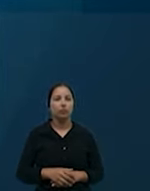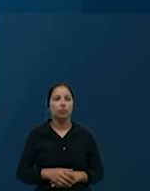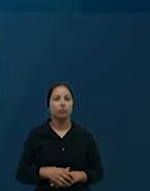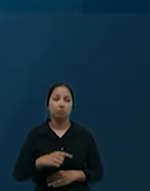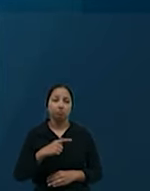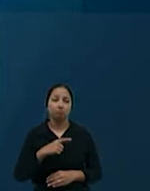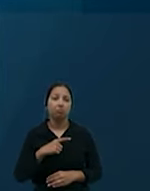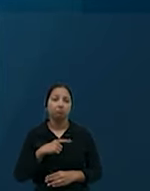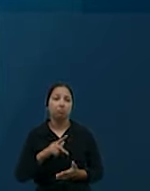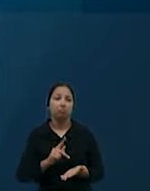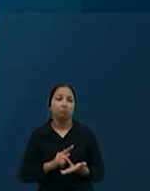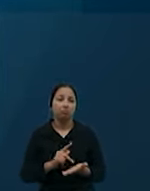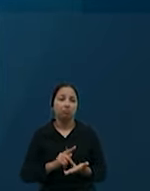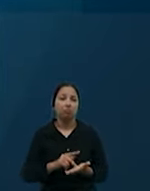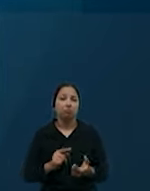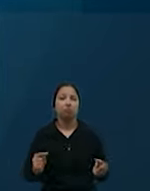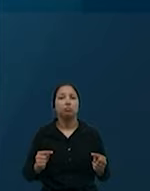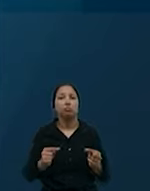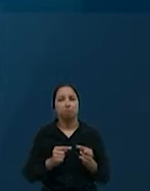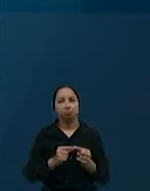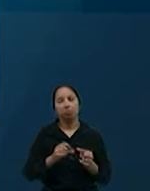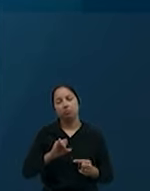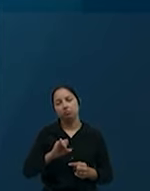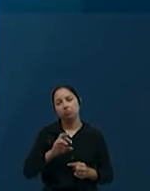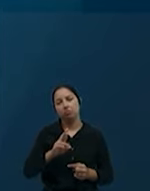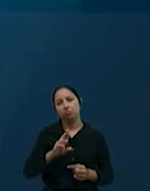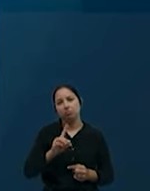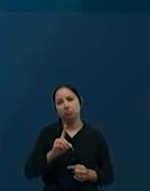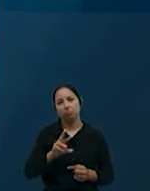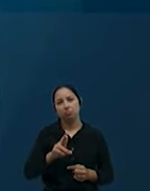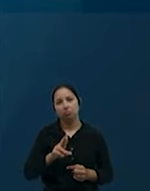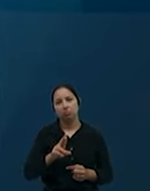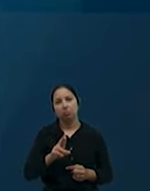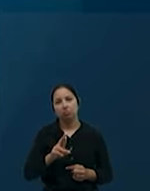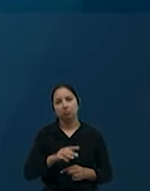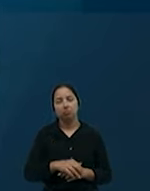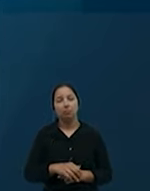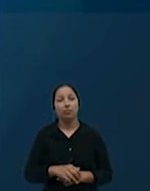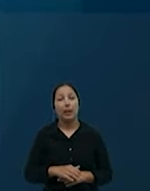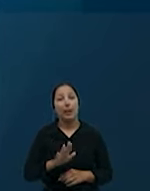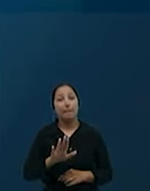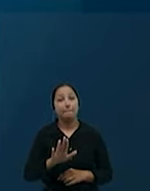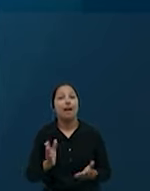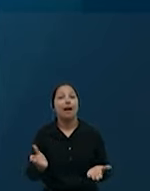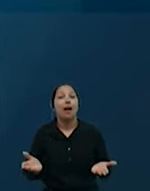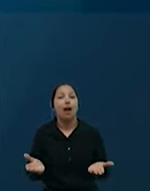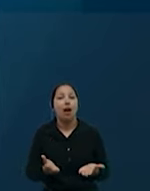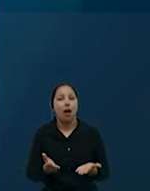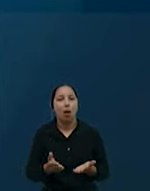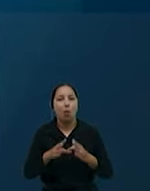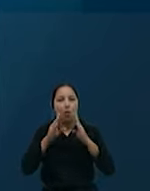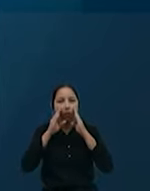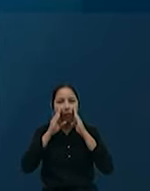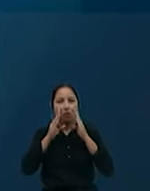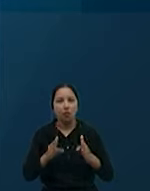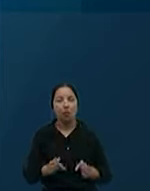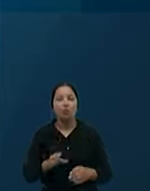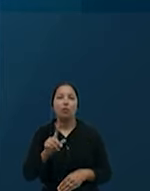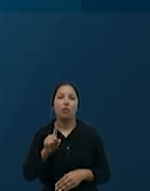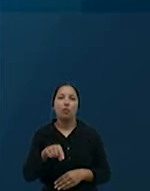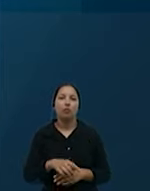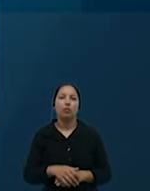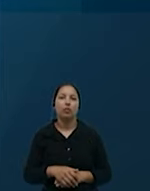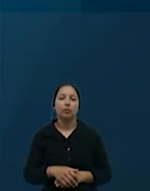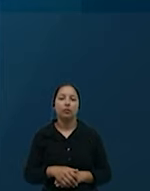a aplicação da decisão do IRDR na segurança pretérita. Mas aqui o foco da nossa atenção